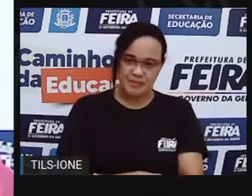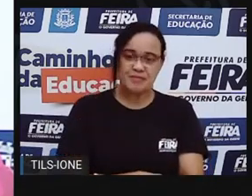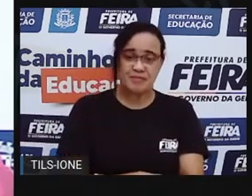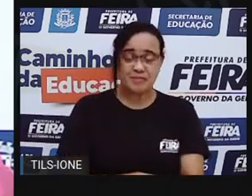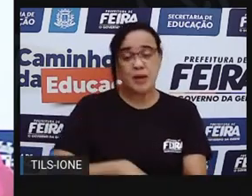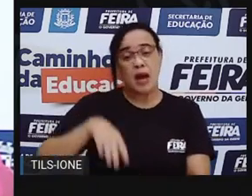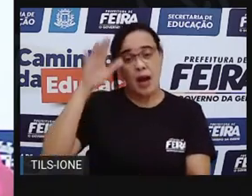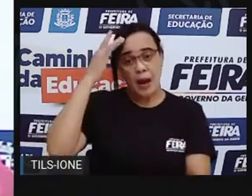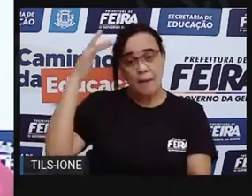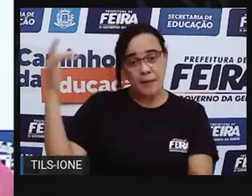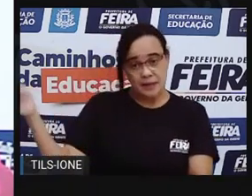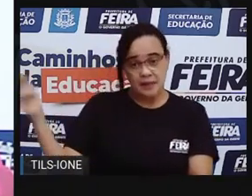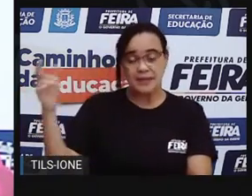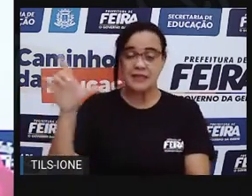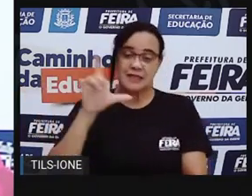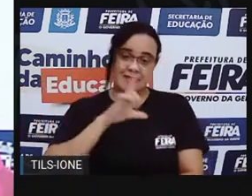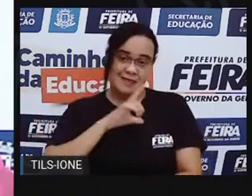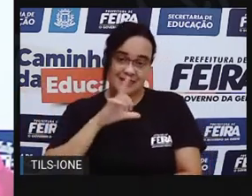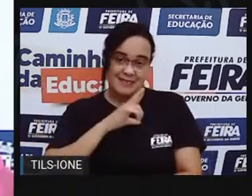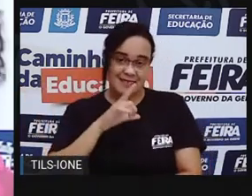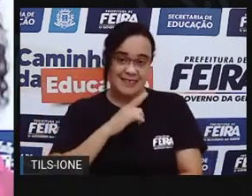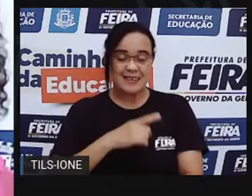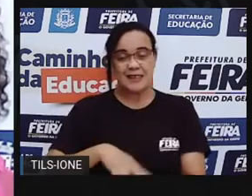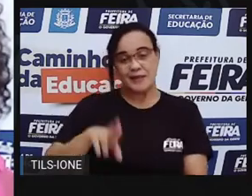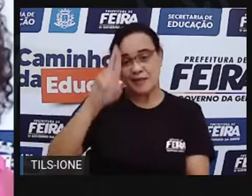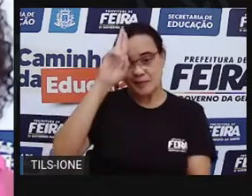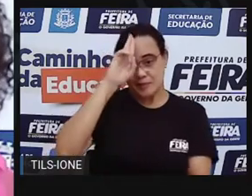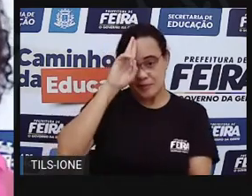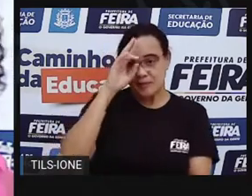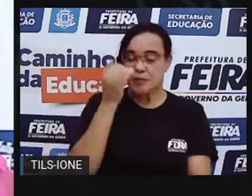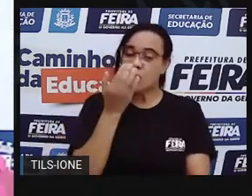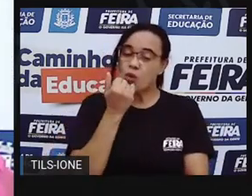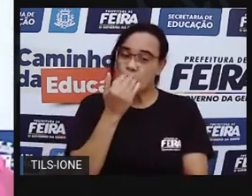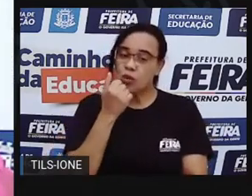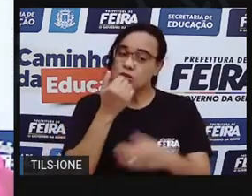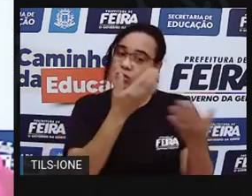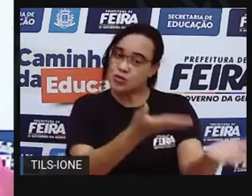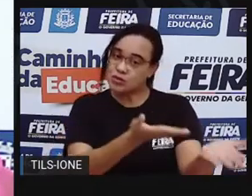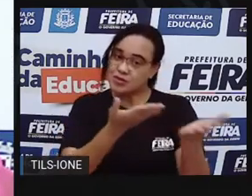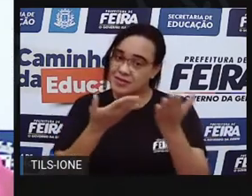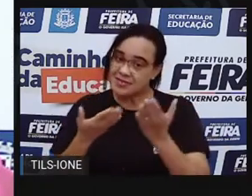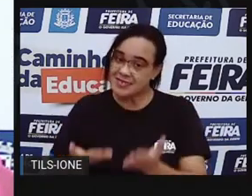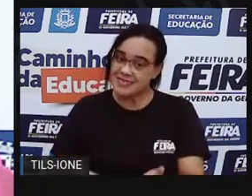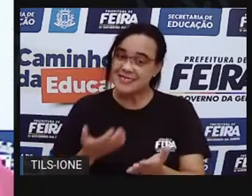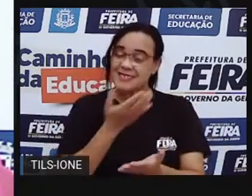amanhã vai ter um almoço na minha casa. E você está convidada.